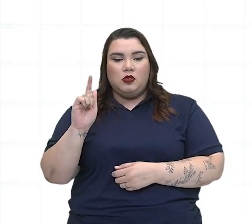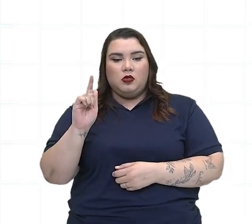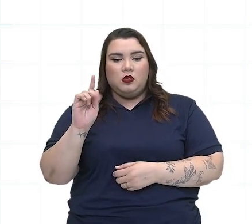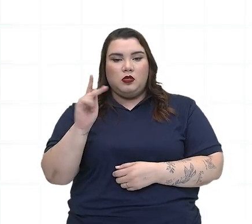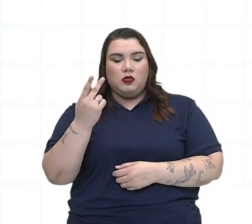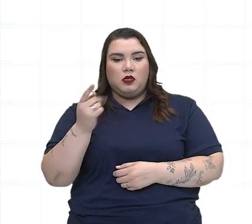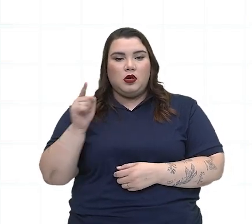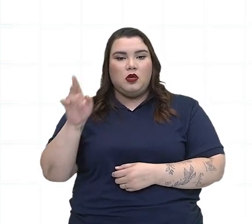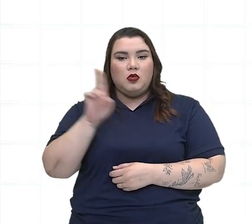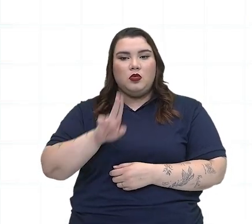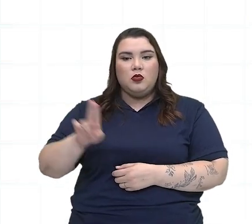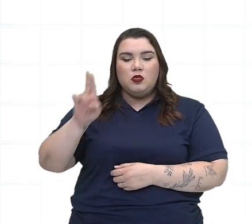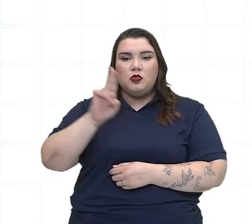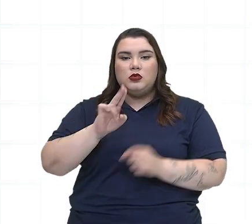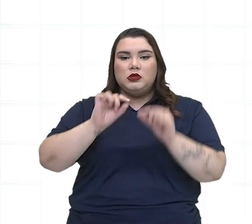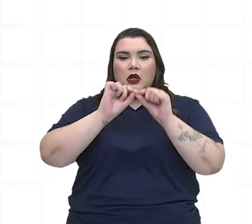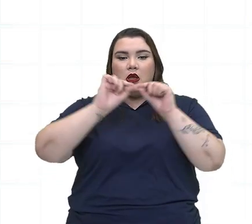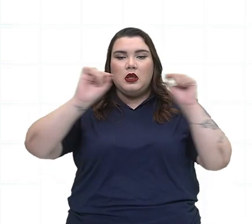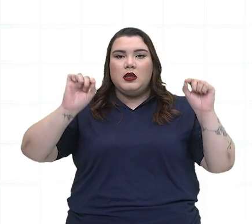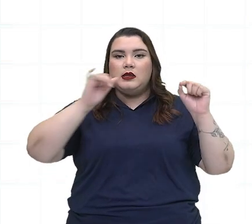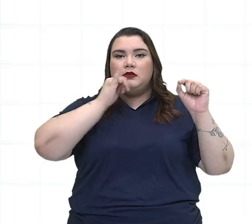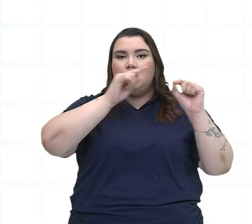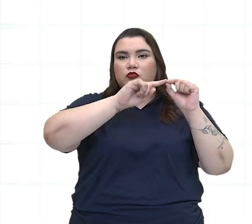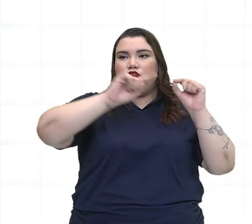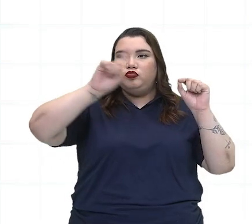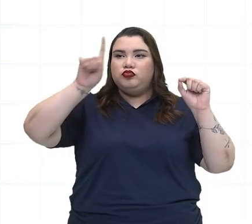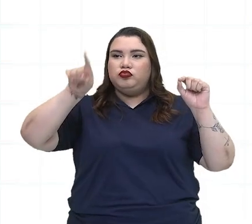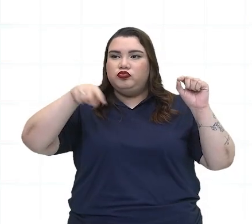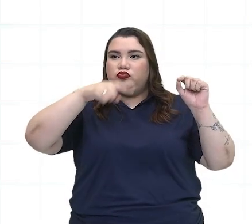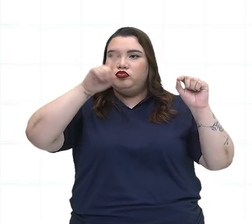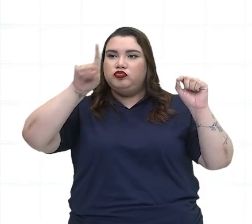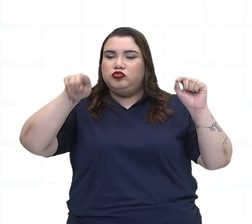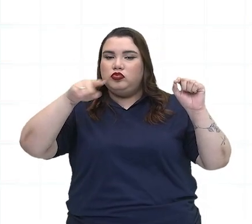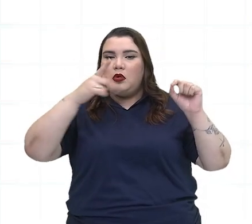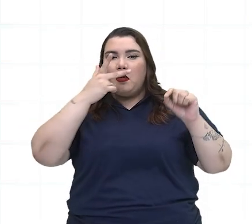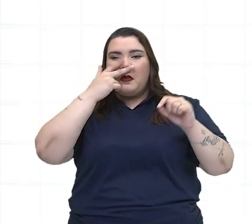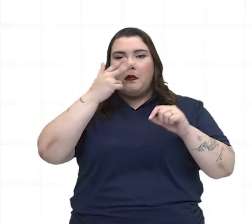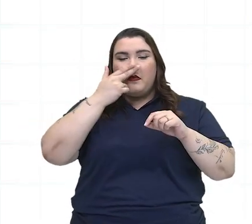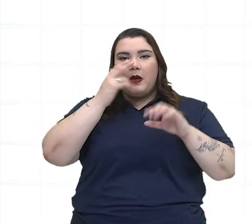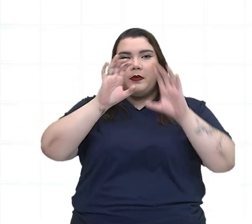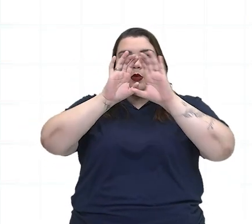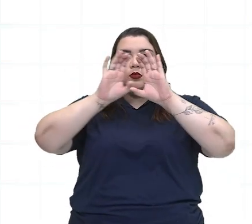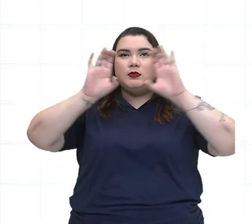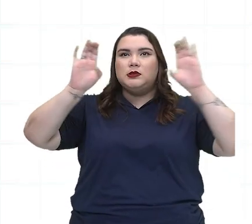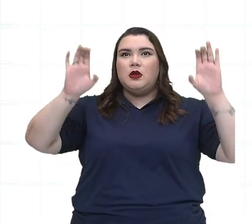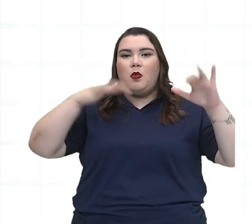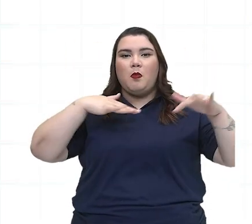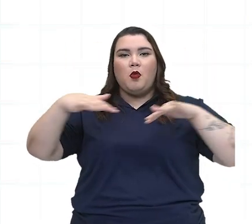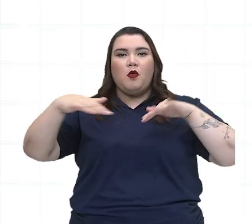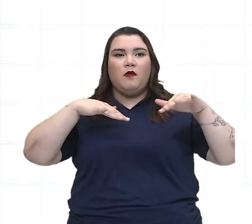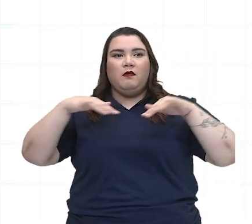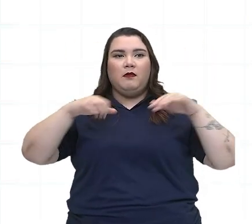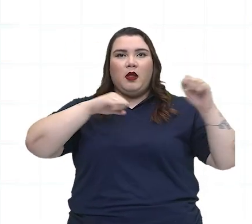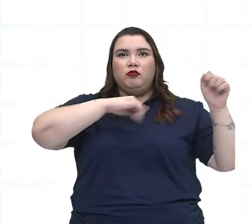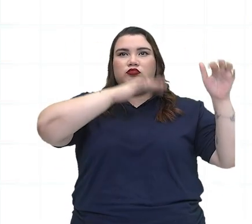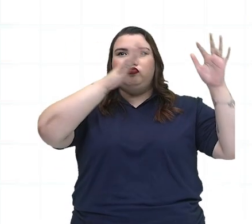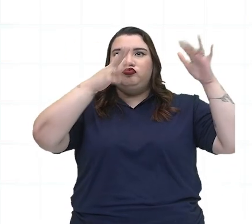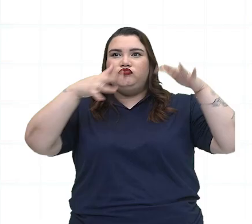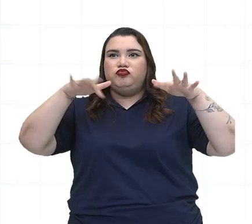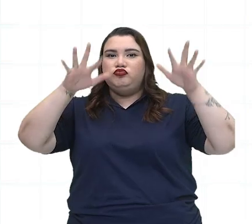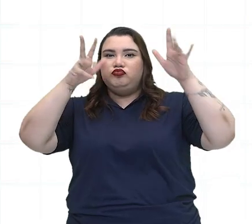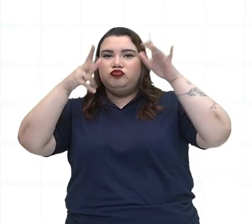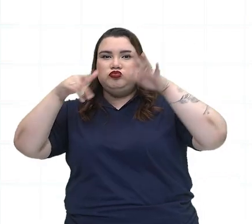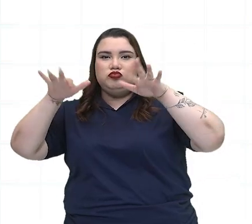linhas aí em espiral. É como se o céu tivesse em movimento. Então, as linhas